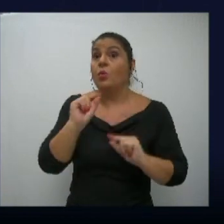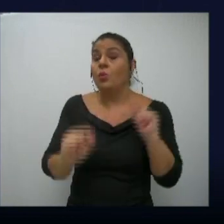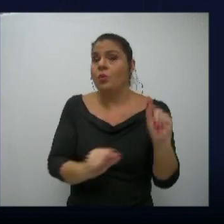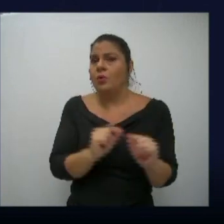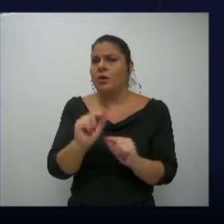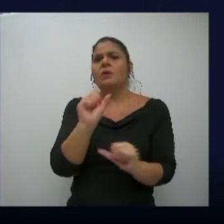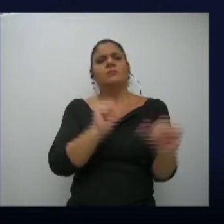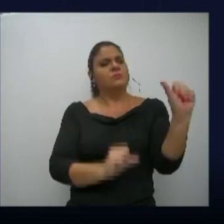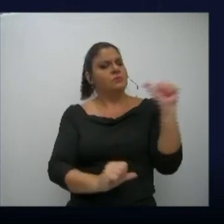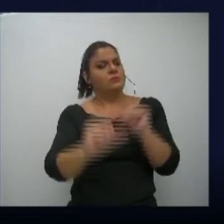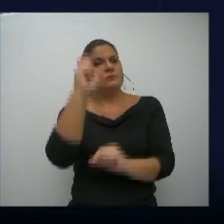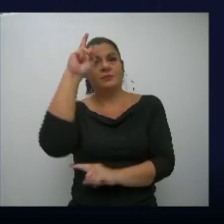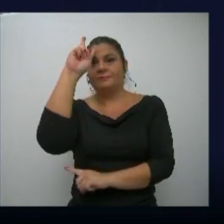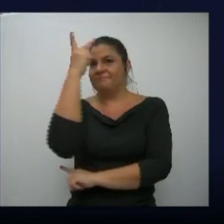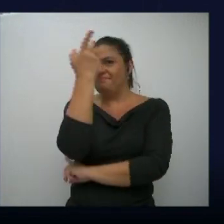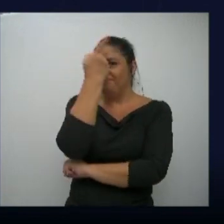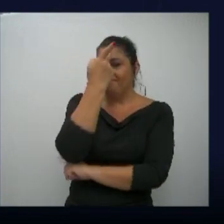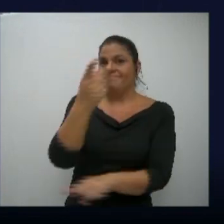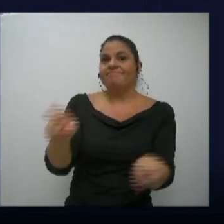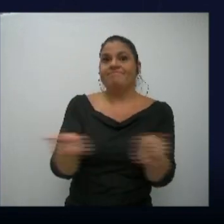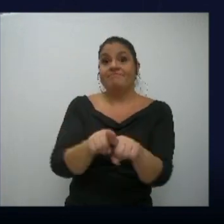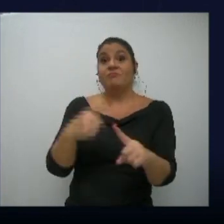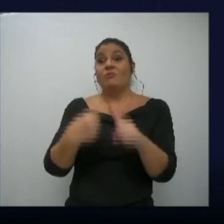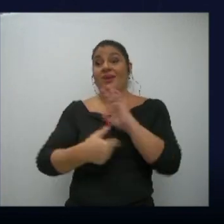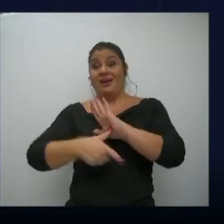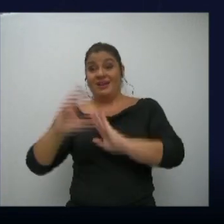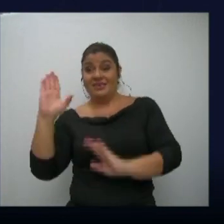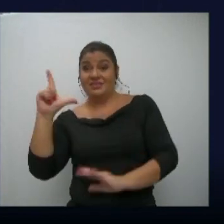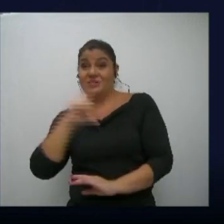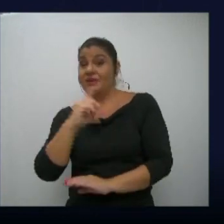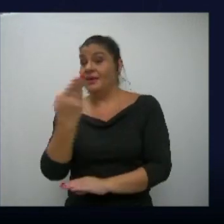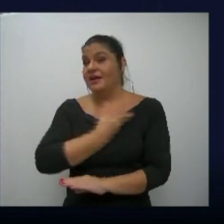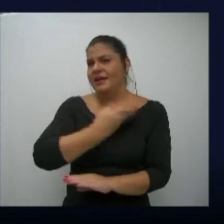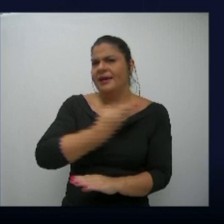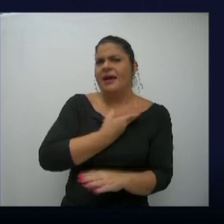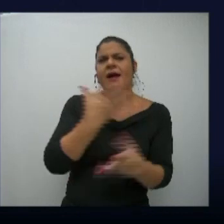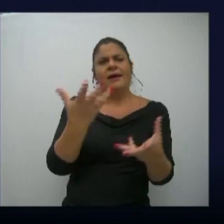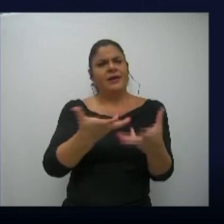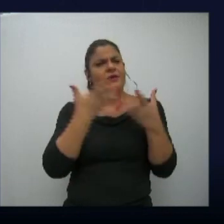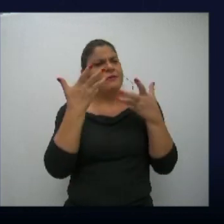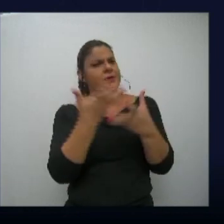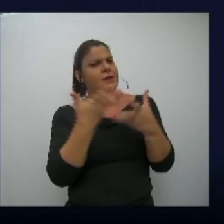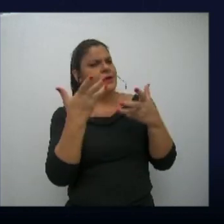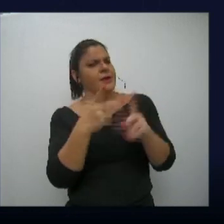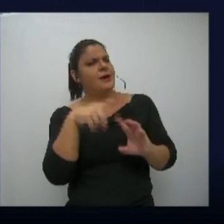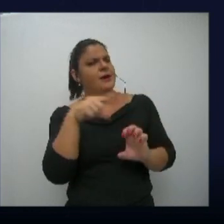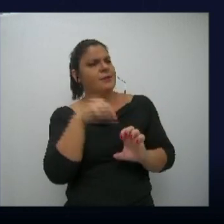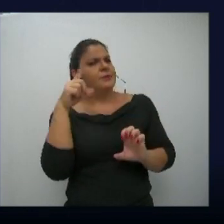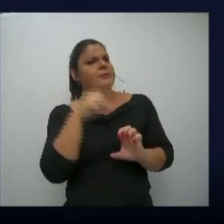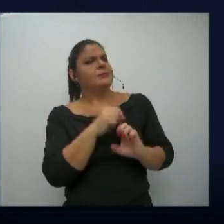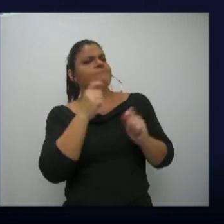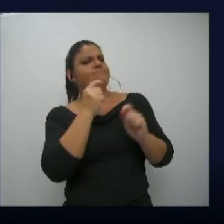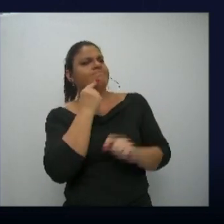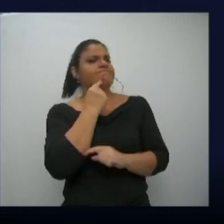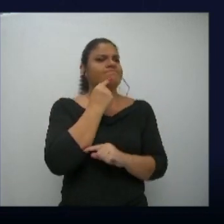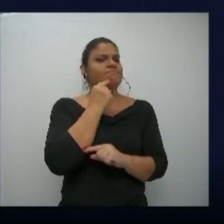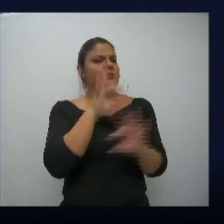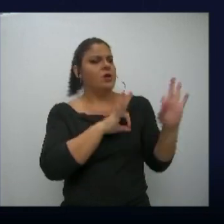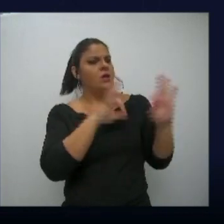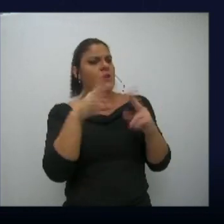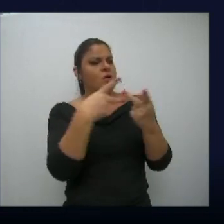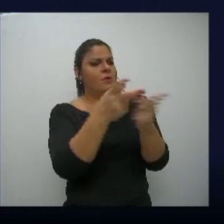Isso muda a cabeça das pessoas né porque se você tinha que ir amigo um dia aqui queria empreender é queria montar uma pizzaria